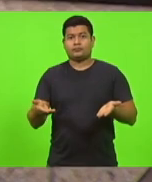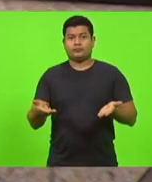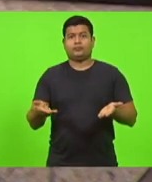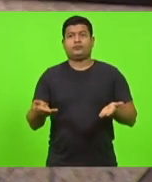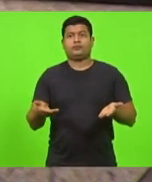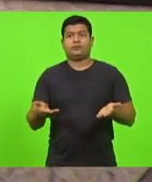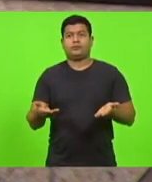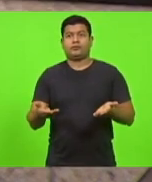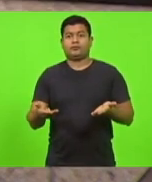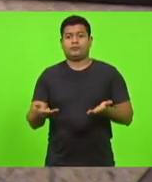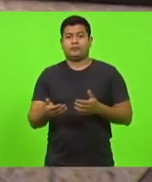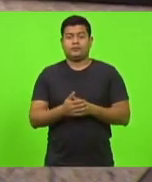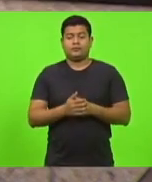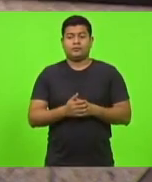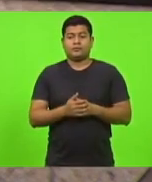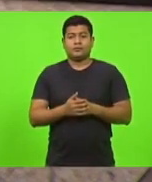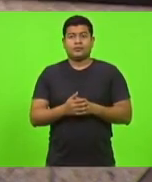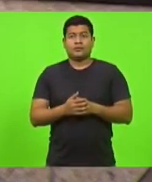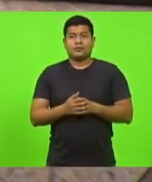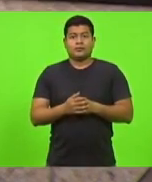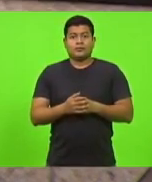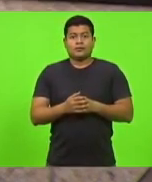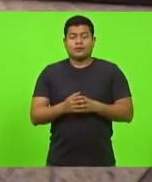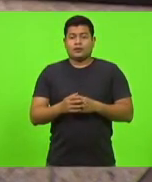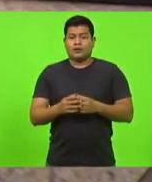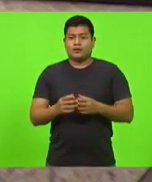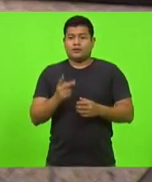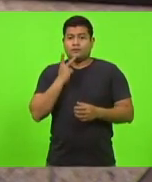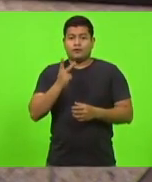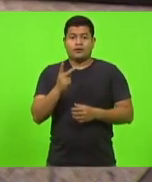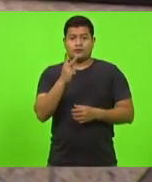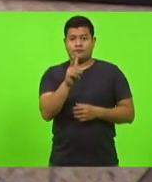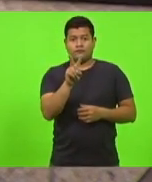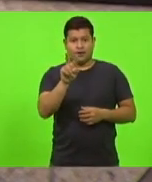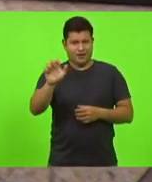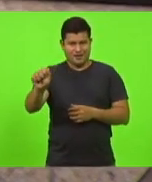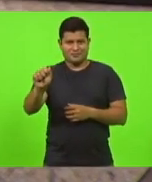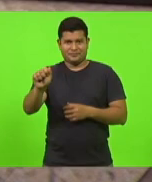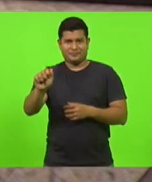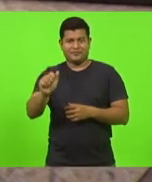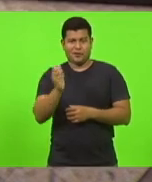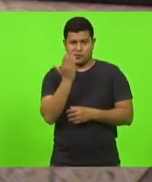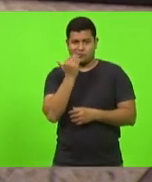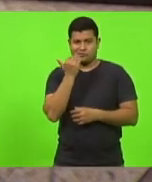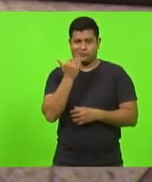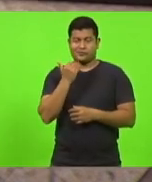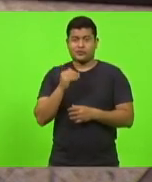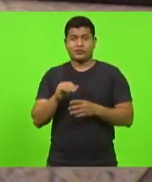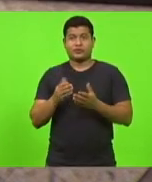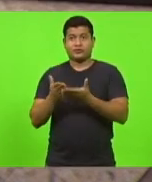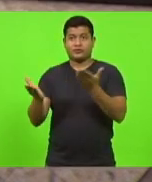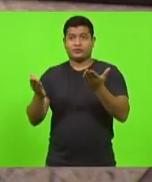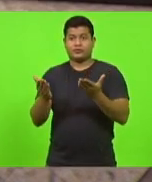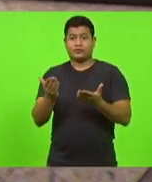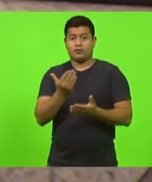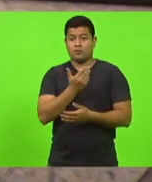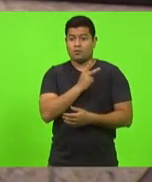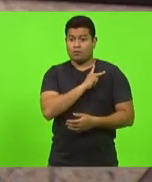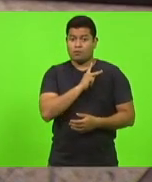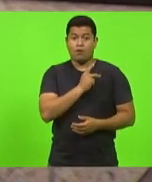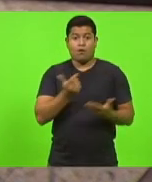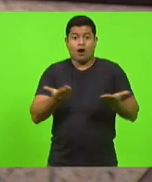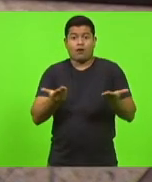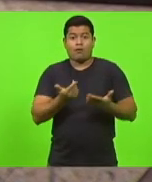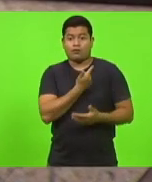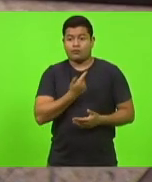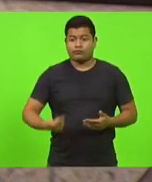o que diz respeito à Vale Refeição, como o governo está mandando todos os projetos de todos os setores para cá e nenhum